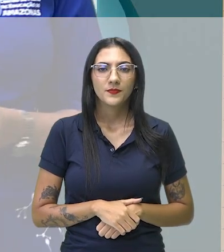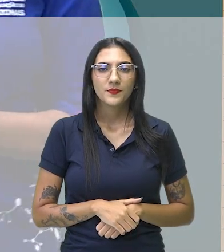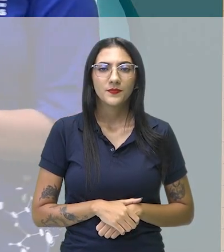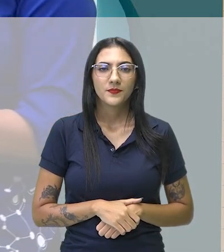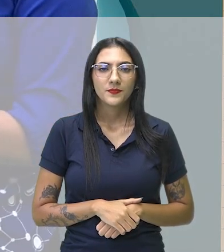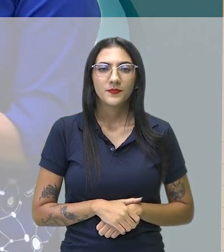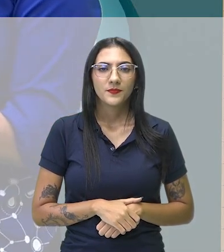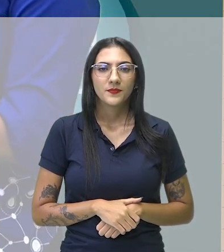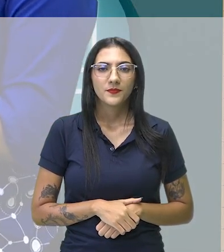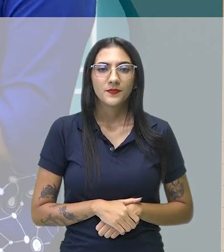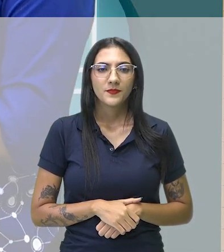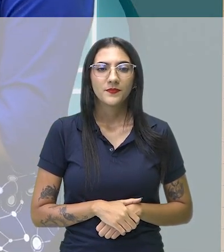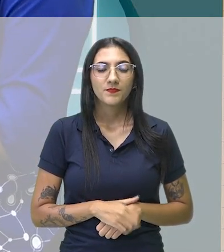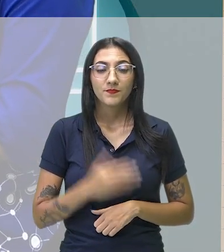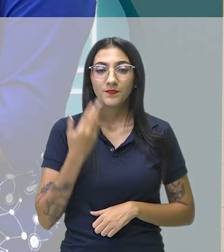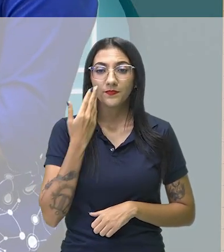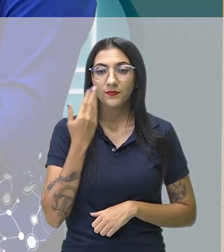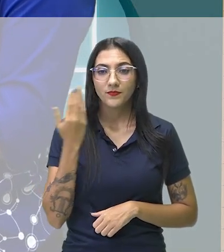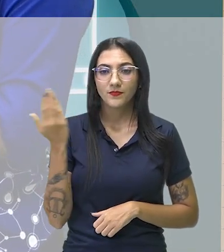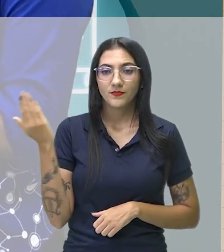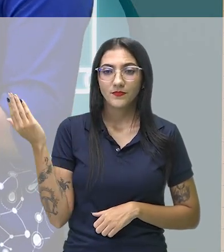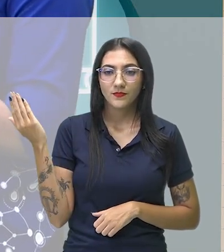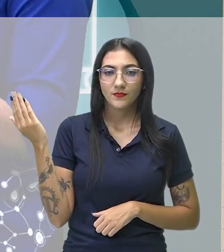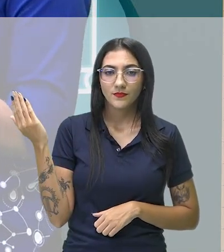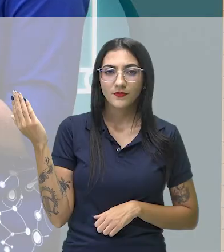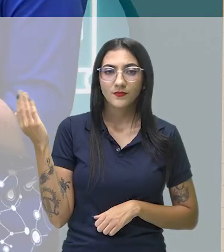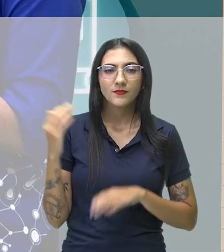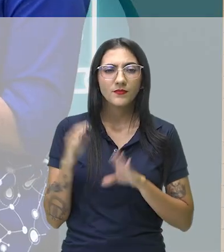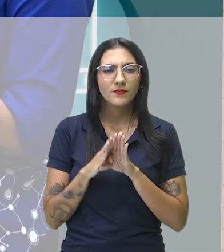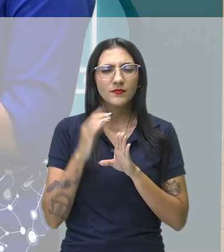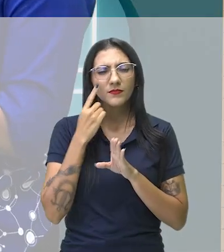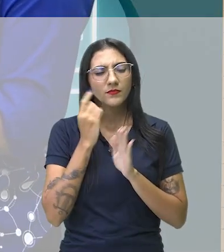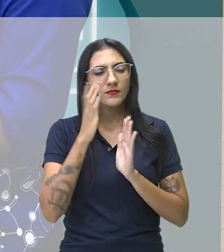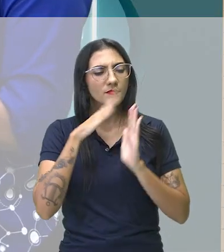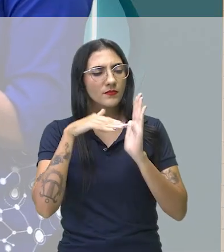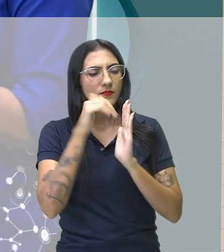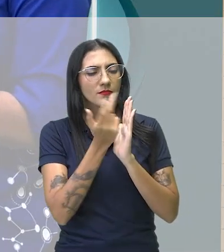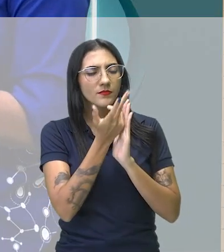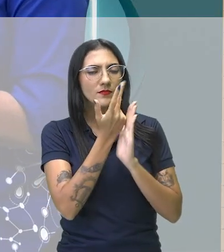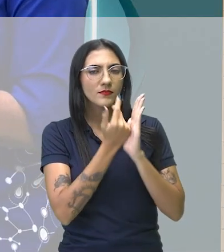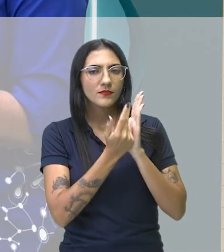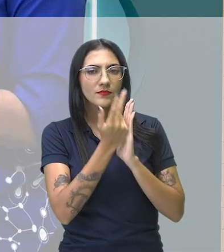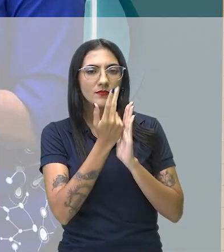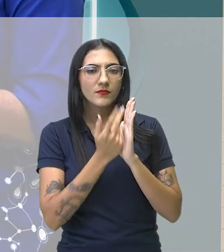Aqui nós temos, com mais detalhes, uma família aqui